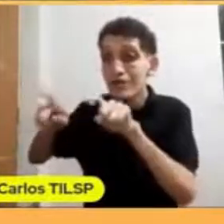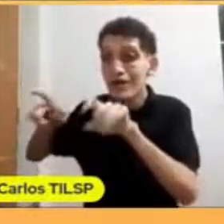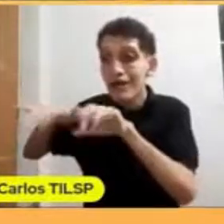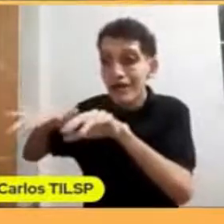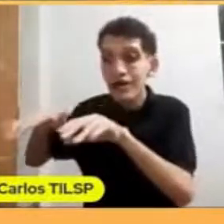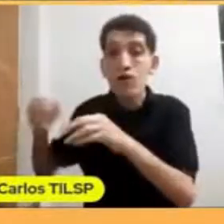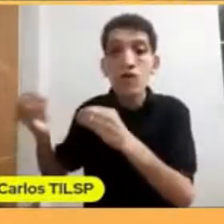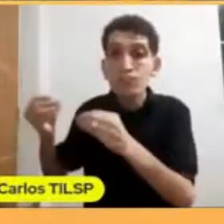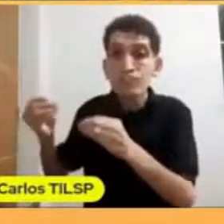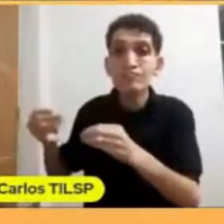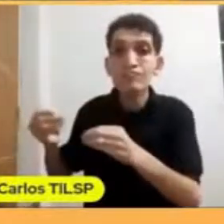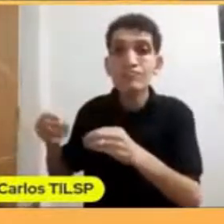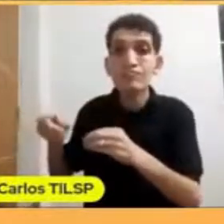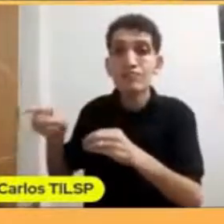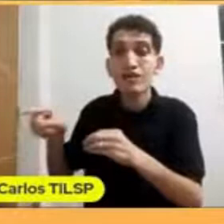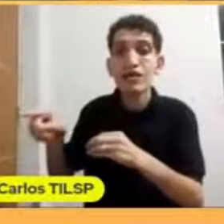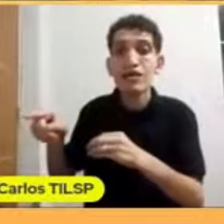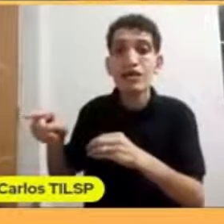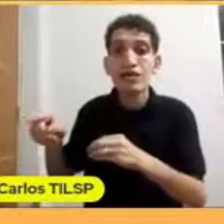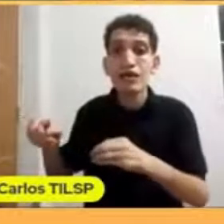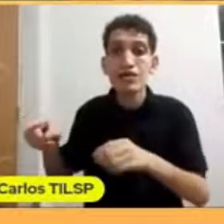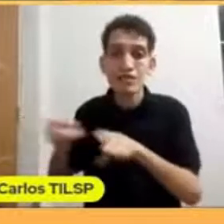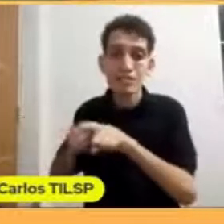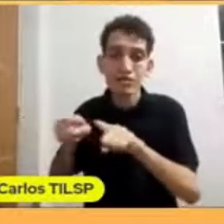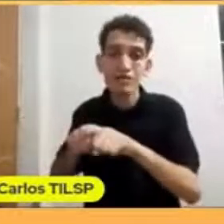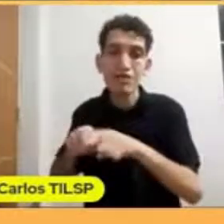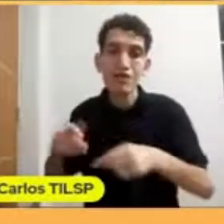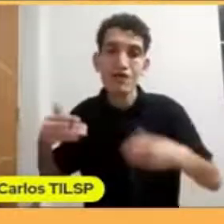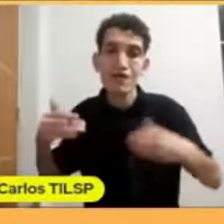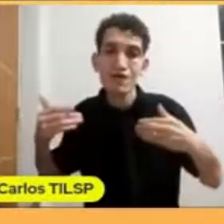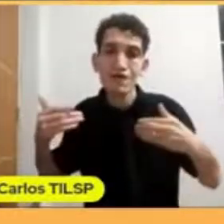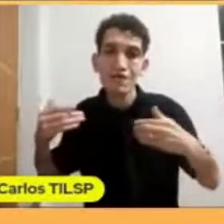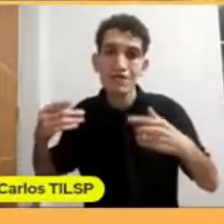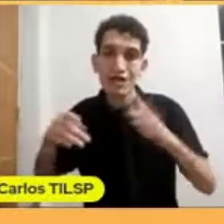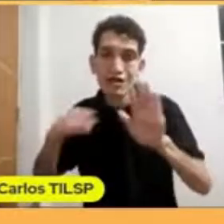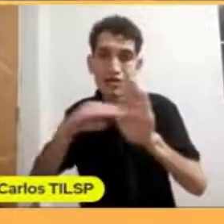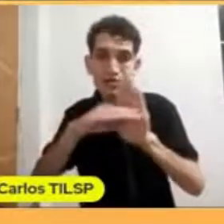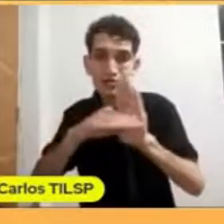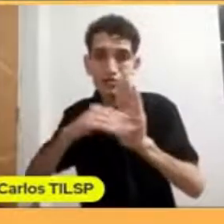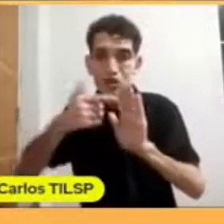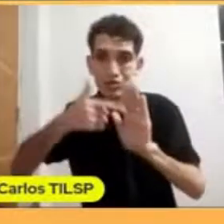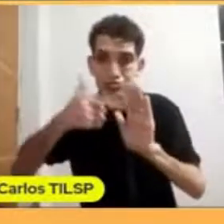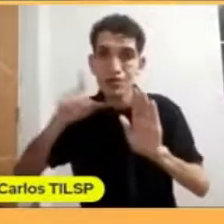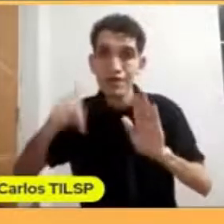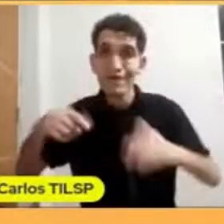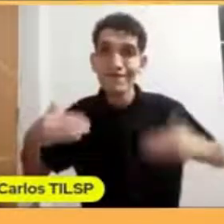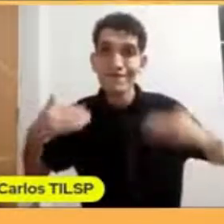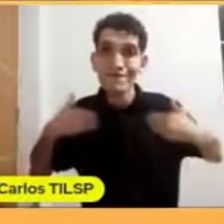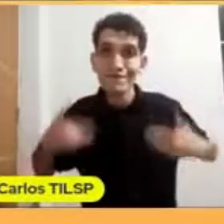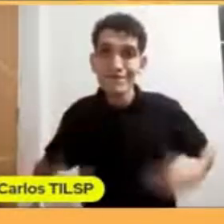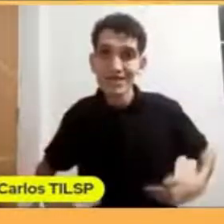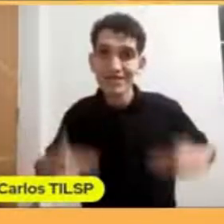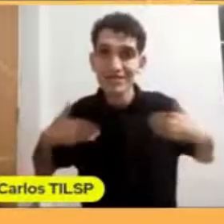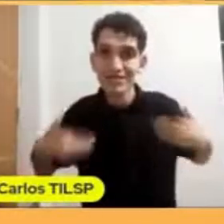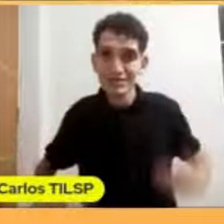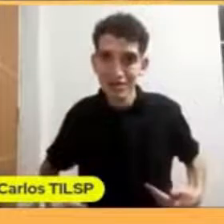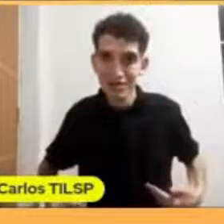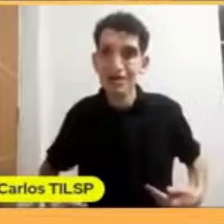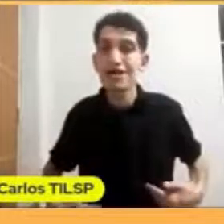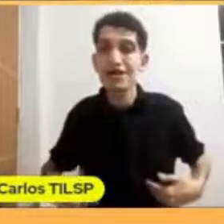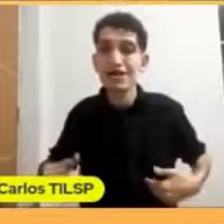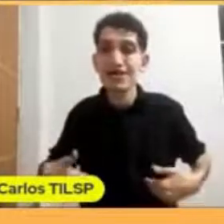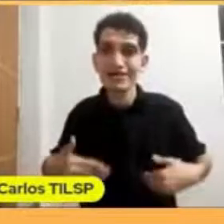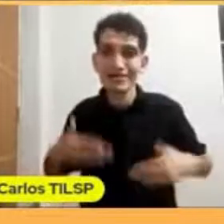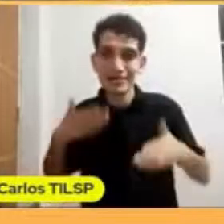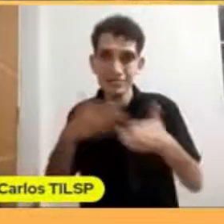falar um pouquinho das limitações físicas. Então, a gente vai conhecer aí, por exemplo, esse exemplo que eu passei